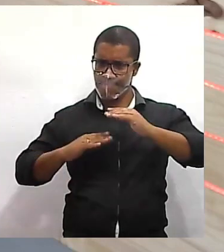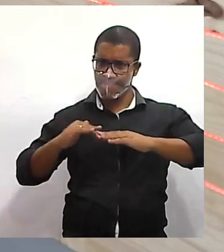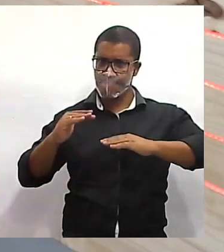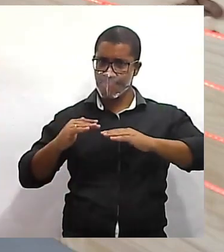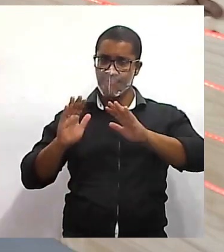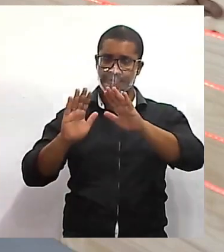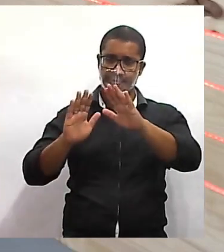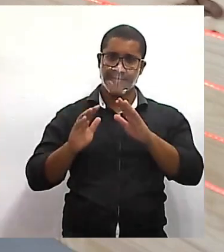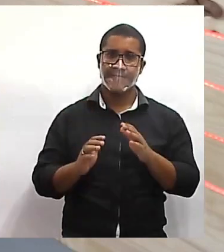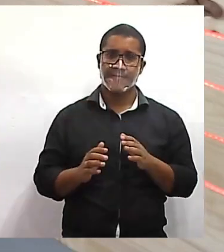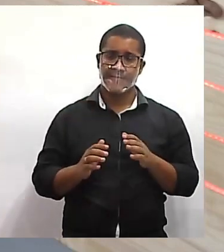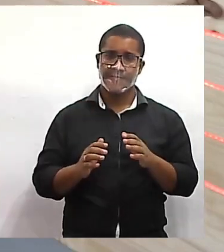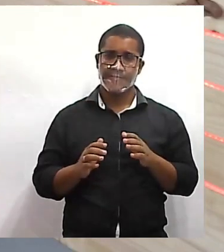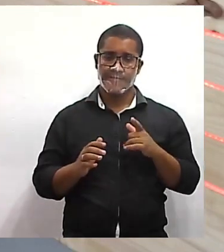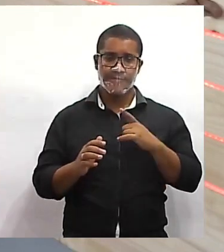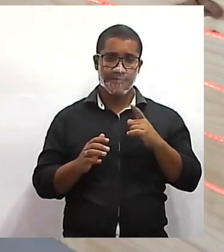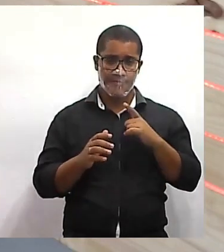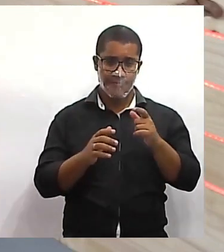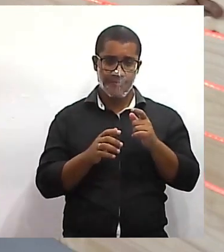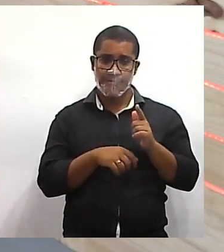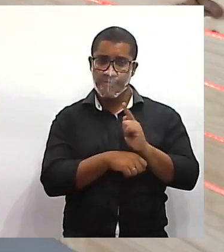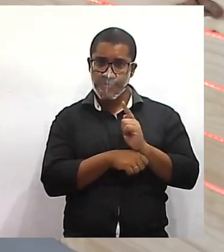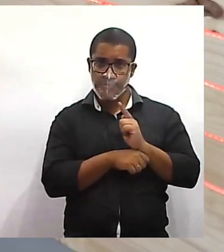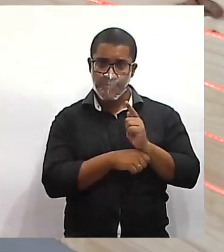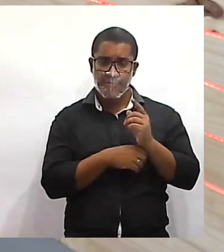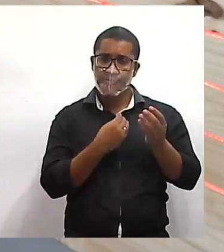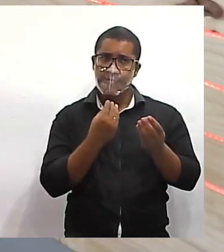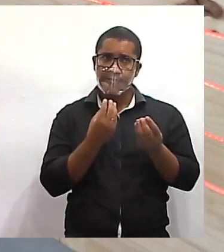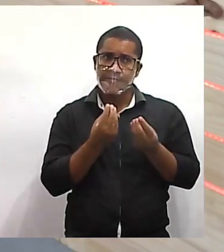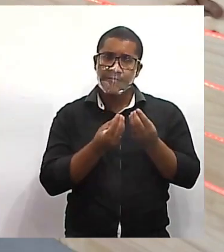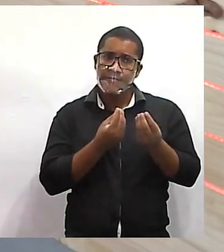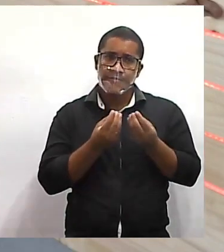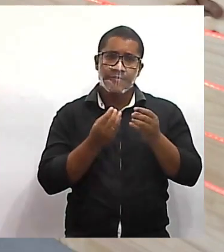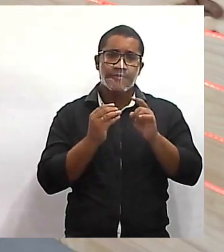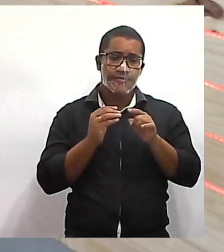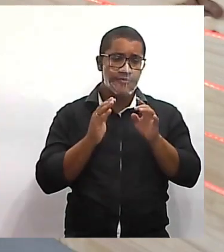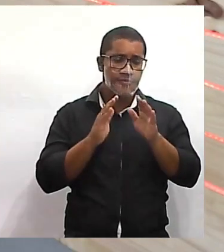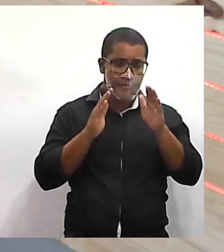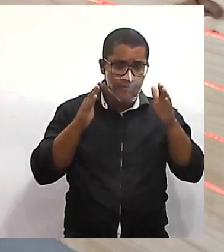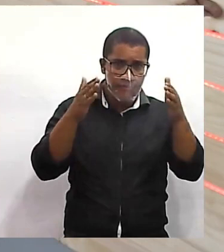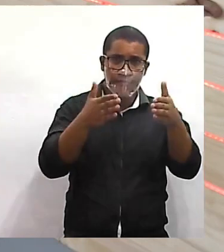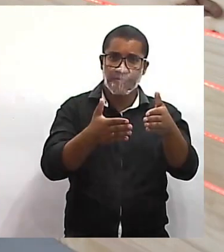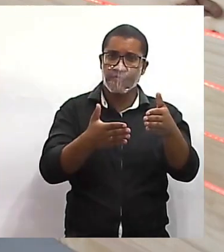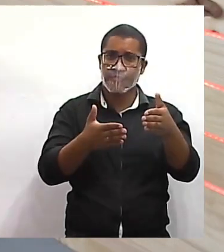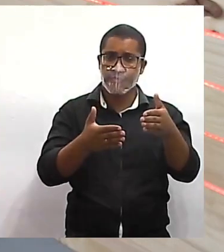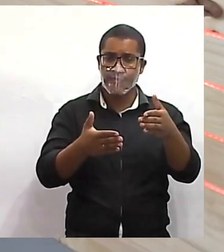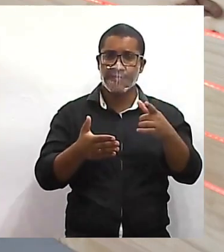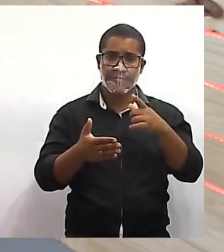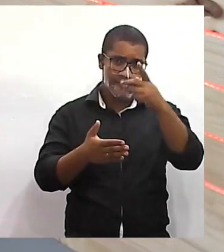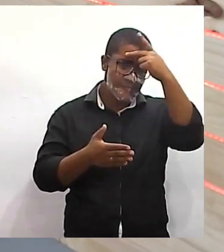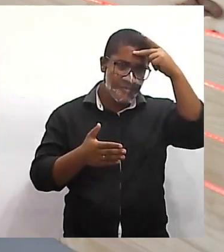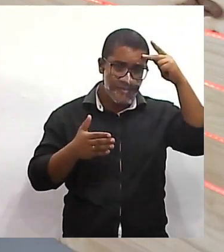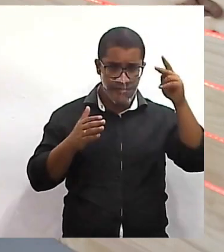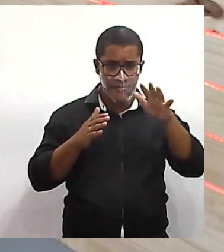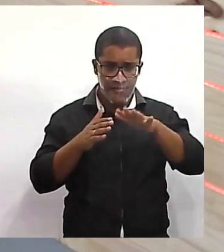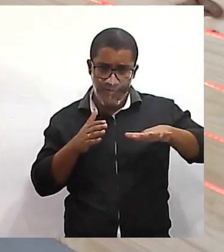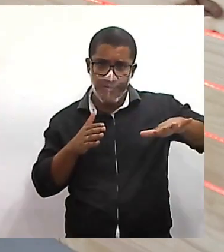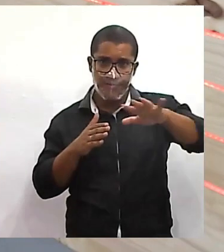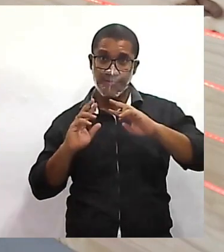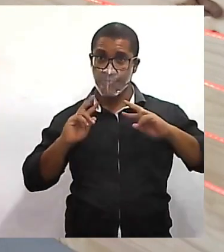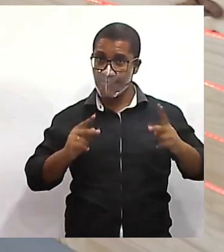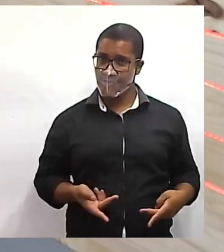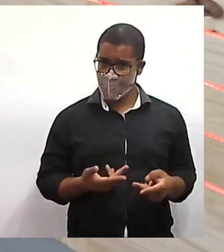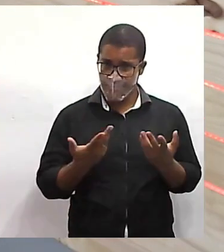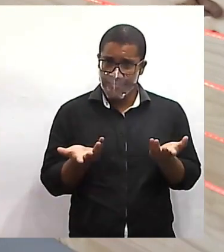E o ato de gerir é um ato que é mais voltado para as pessoas humanas,